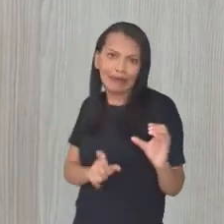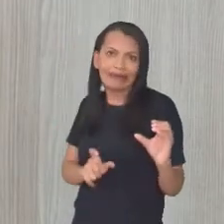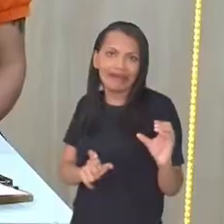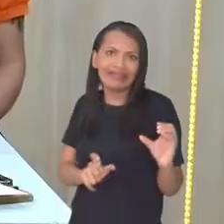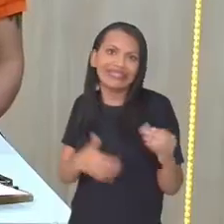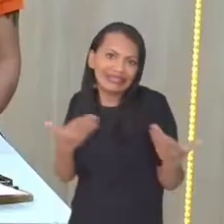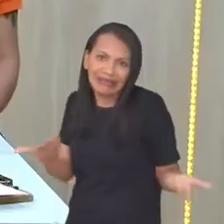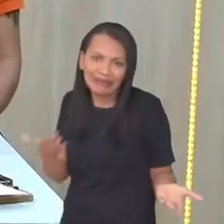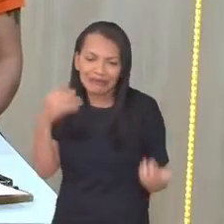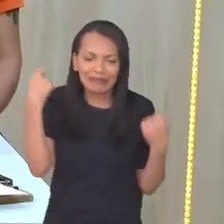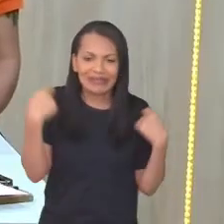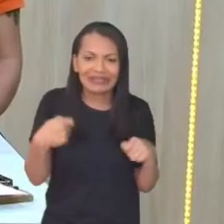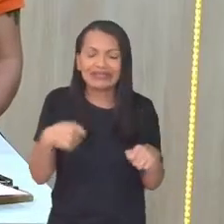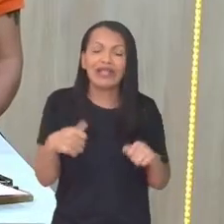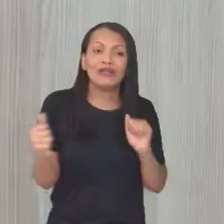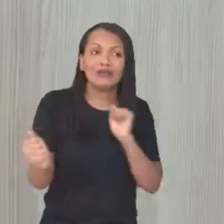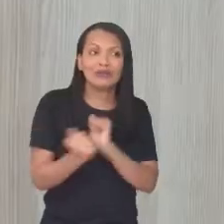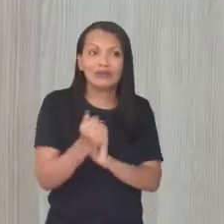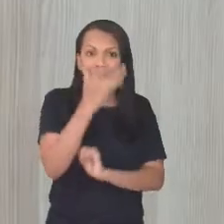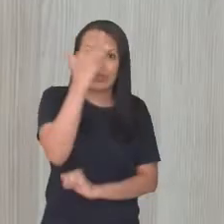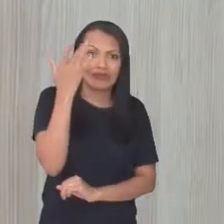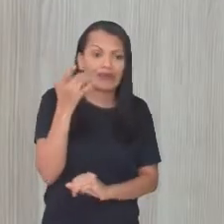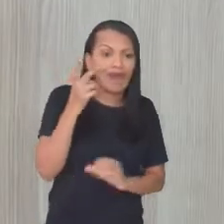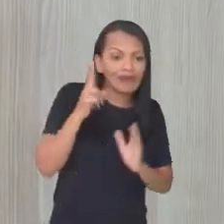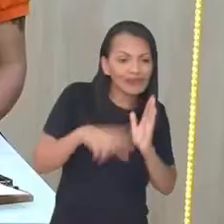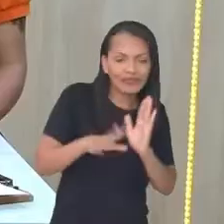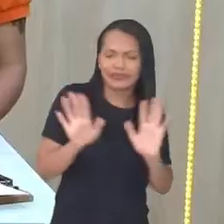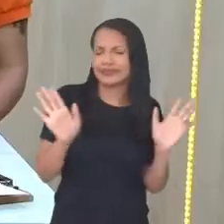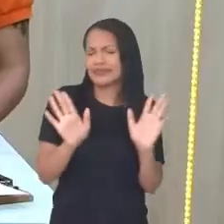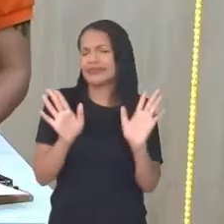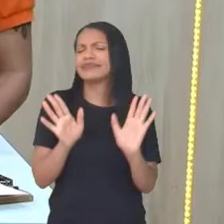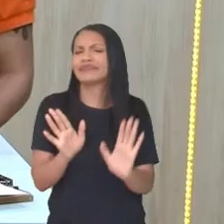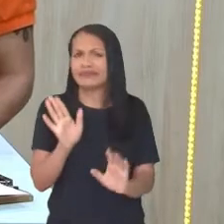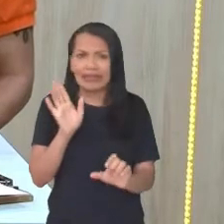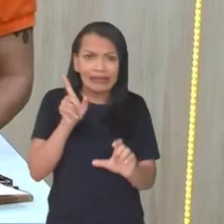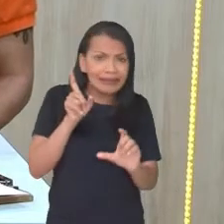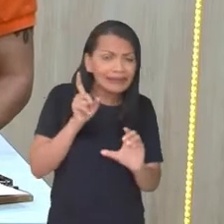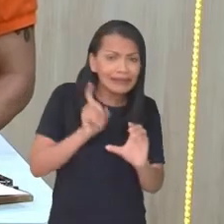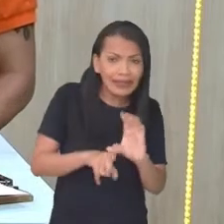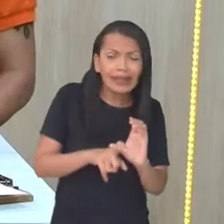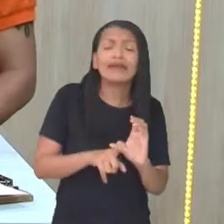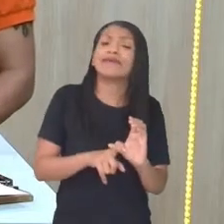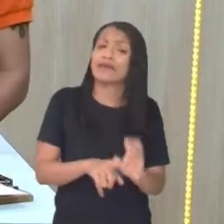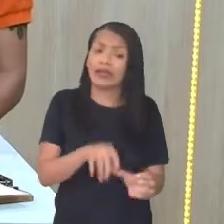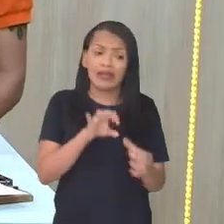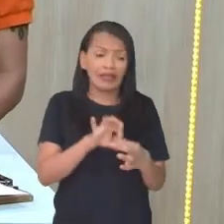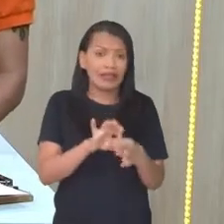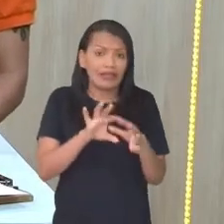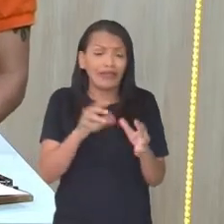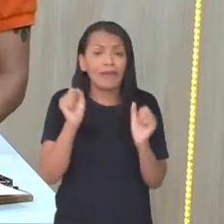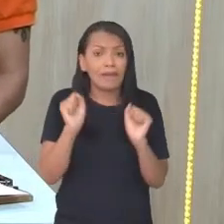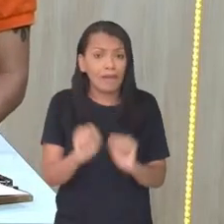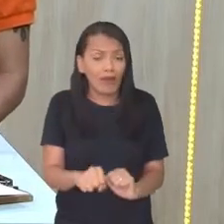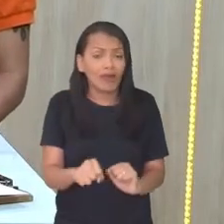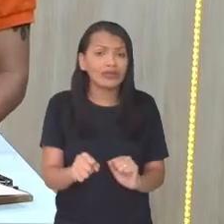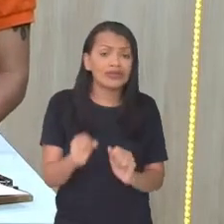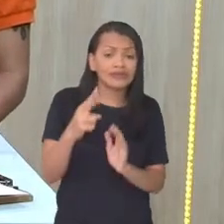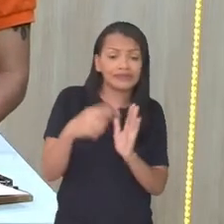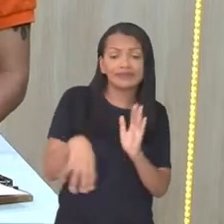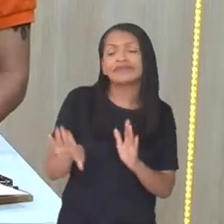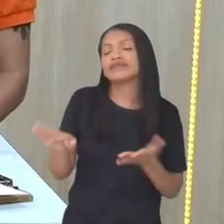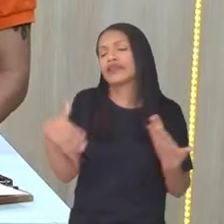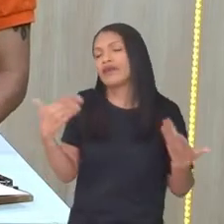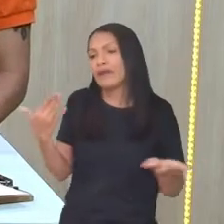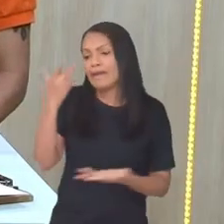arquétipo, inclusão, isso. né? Isso. Que se constrói muito socialmente, de que uma pessoa com deficiência, seja ela